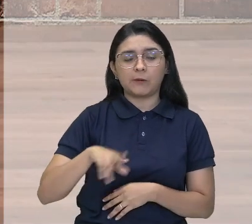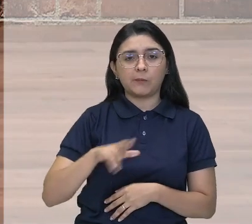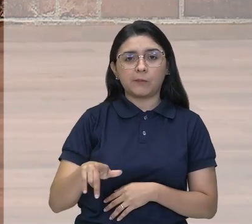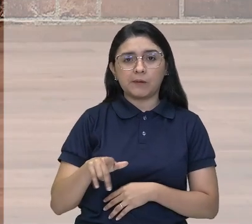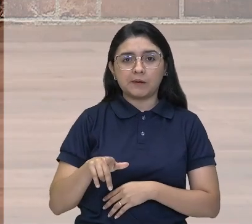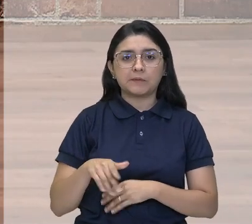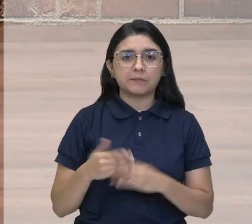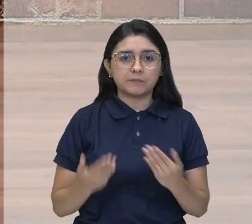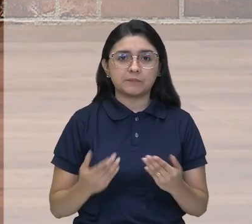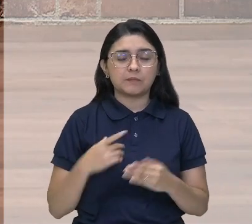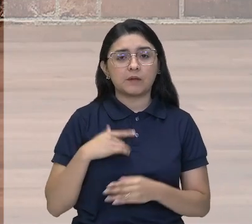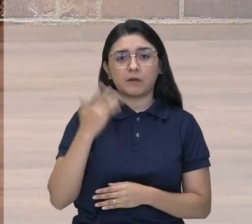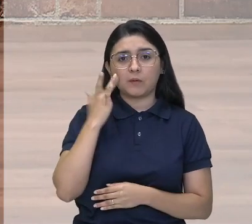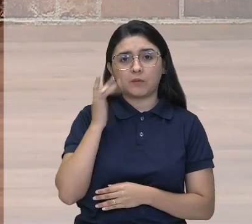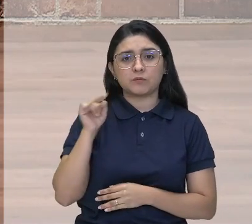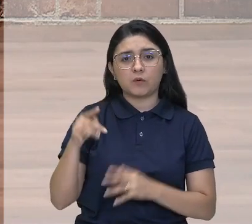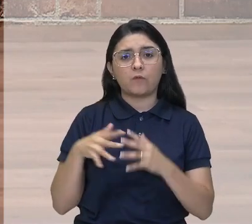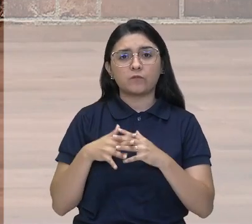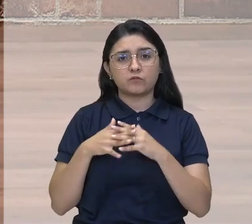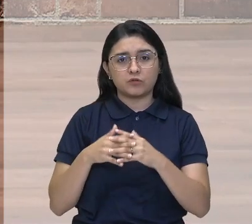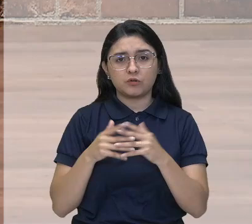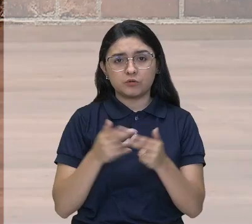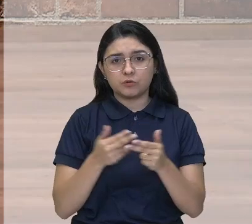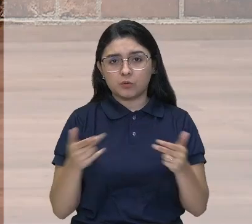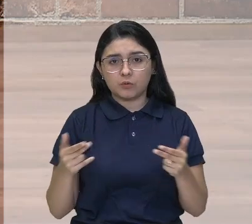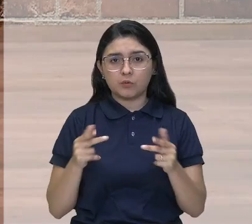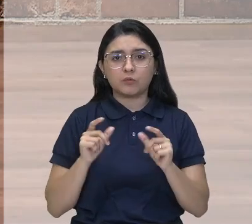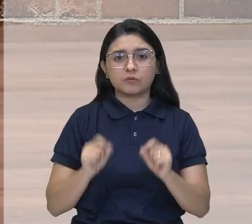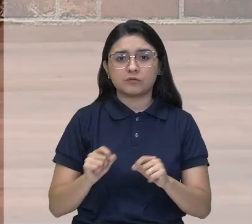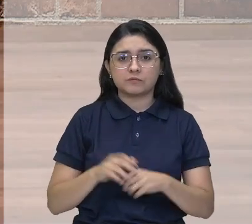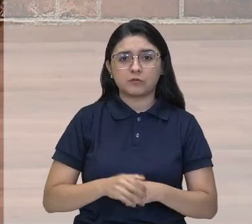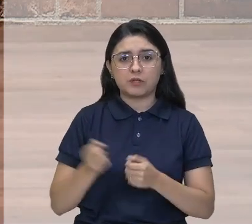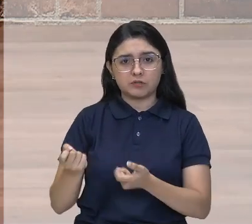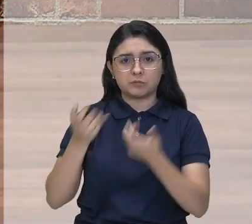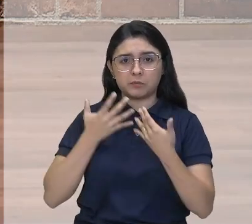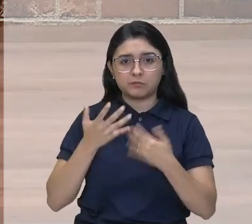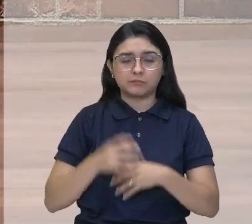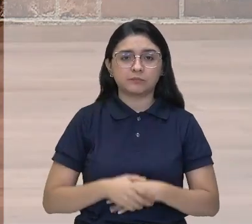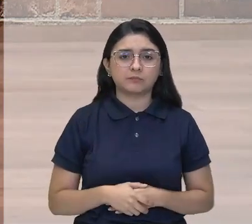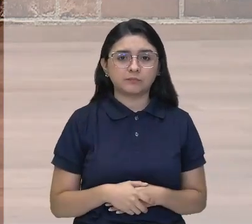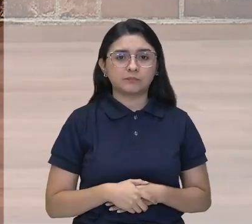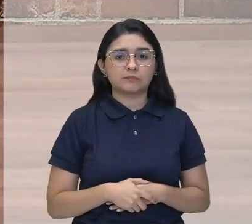de... Eu acho que tu tá confundindo as coisas e tá extravasando. Mas...